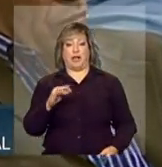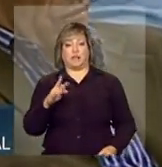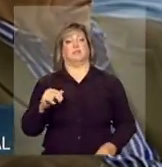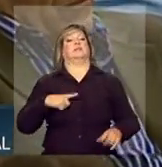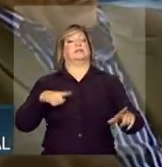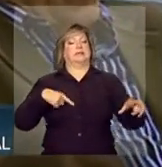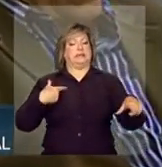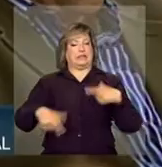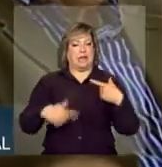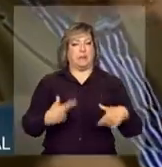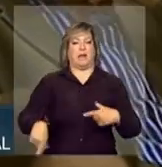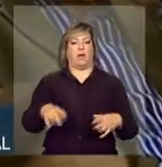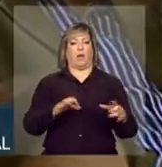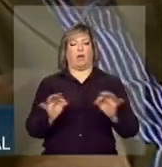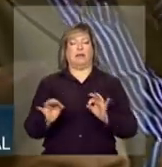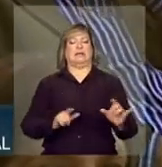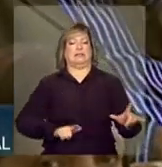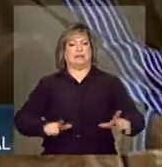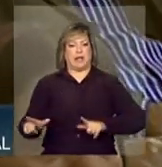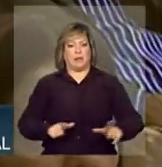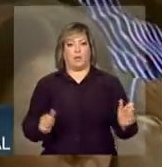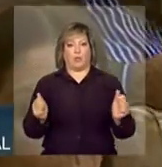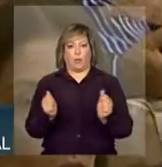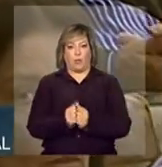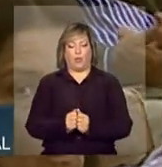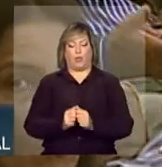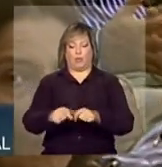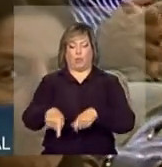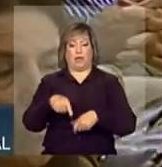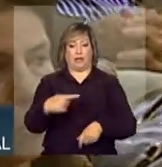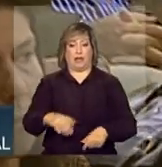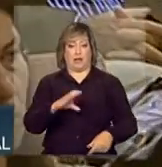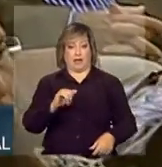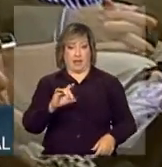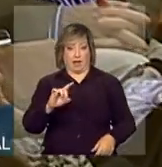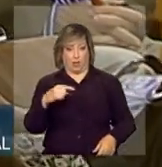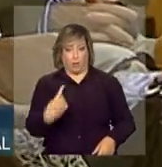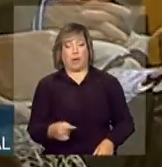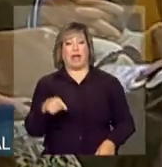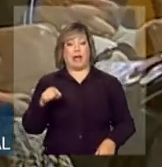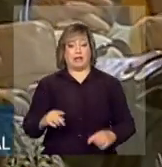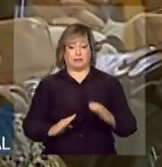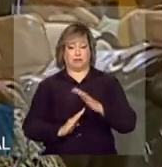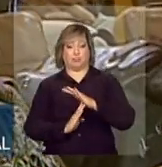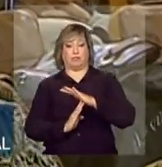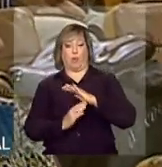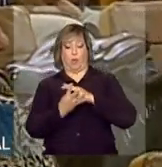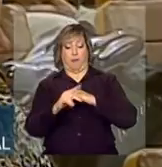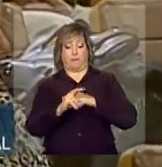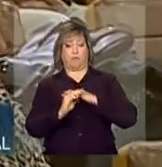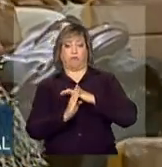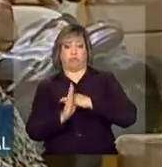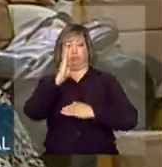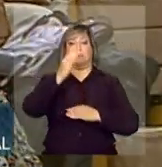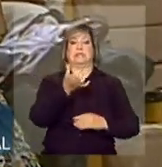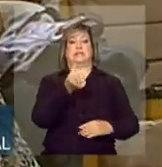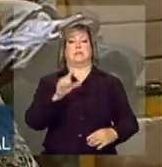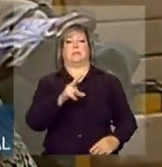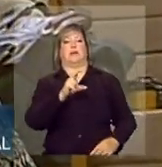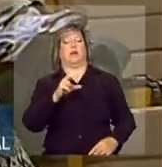organizações trabalham com agricultores do Cade Único, esse limite passou de 4.500 para